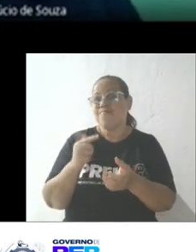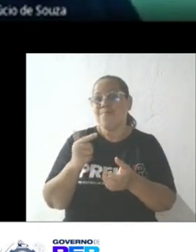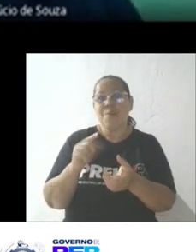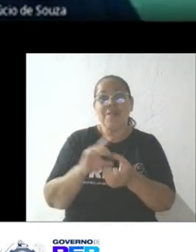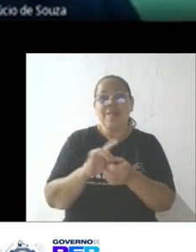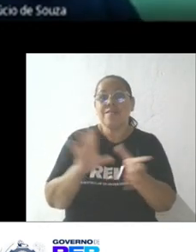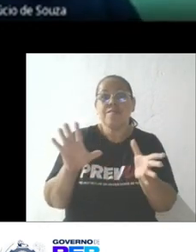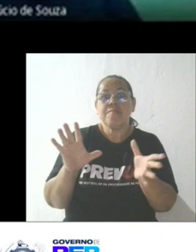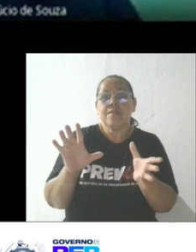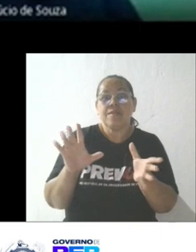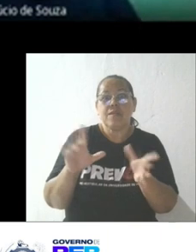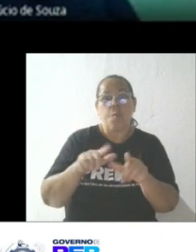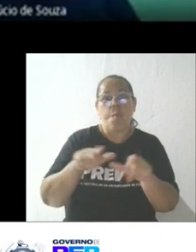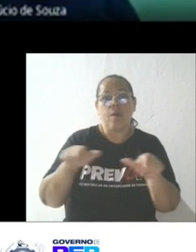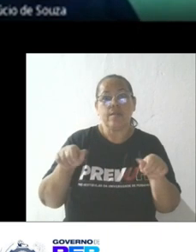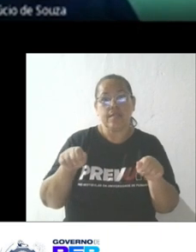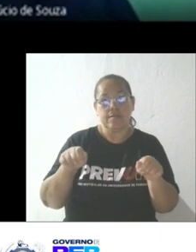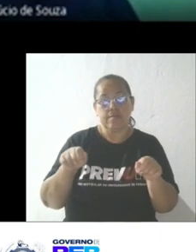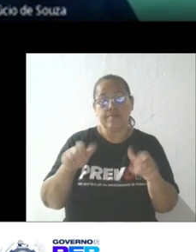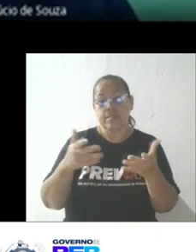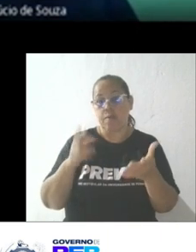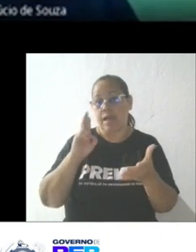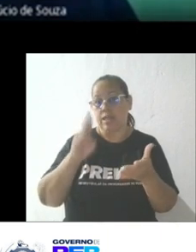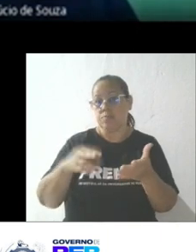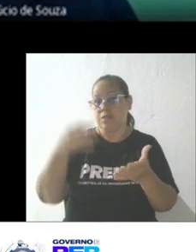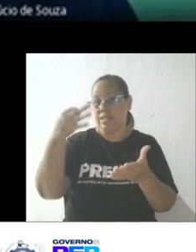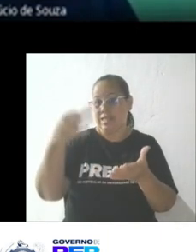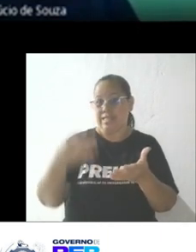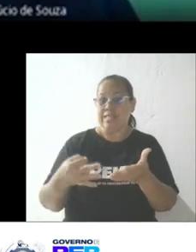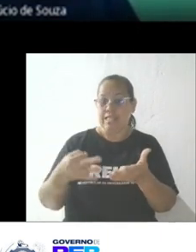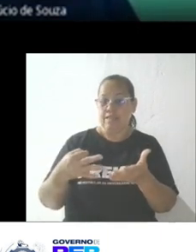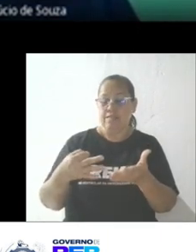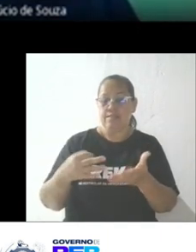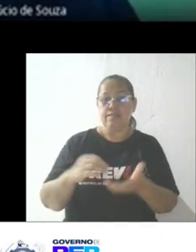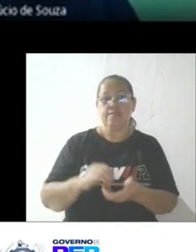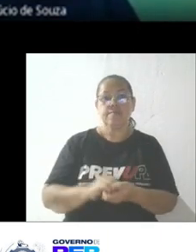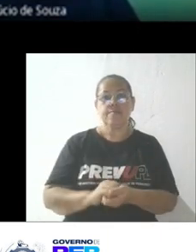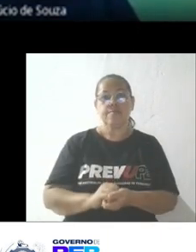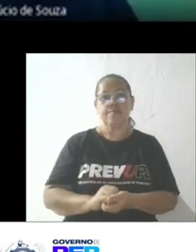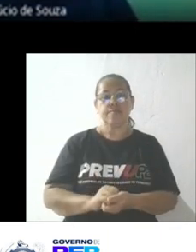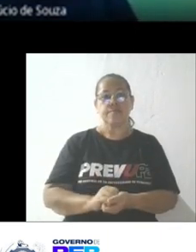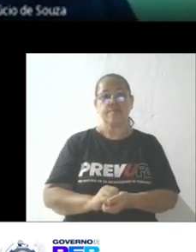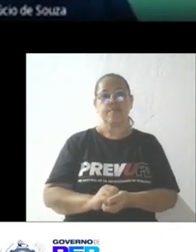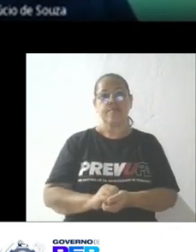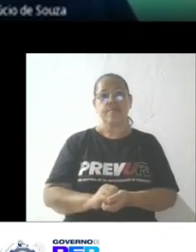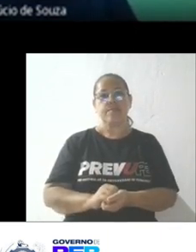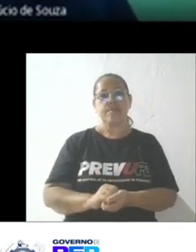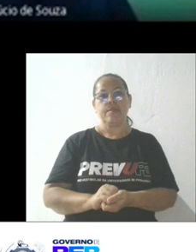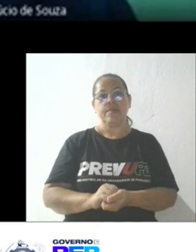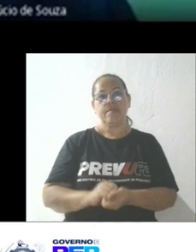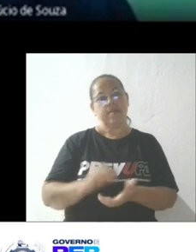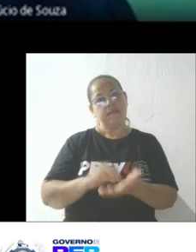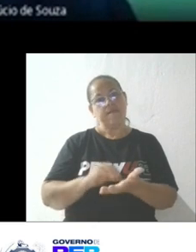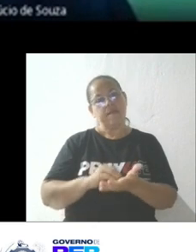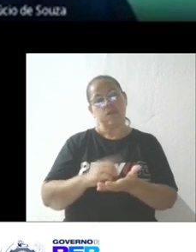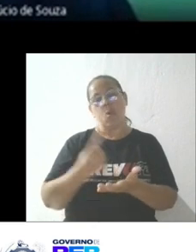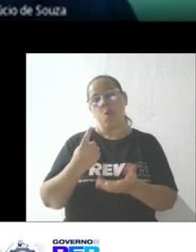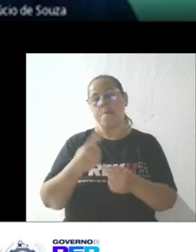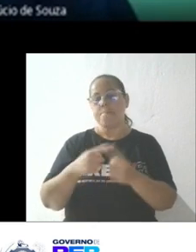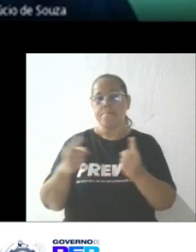então gabaritando essa questão aí ainda falta uma mas já podemos